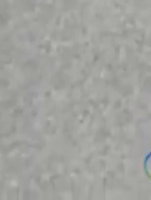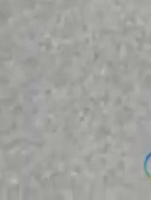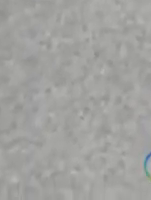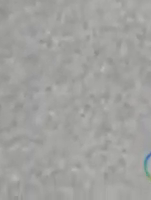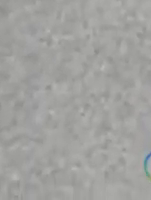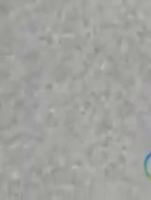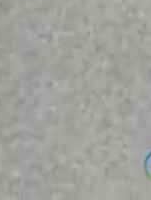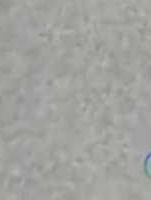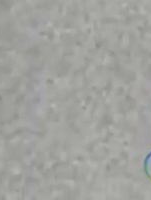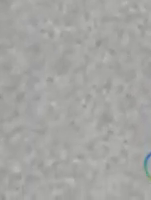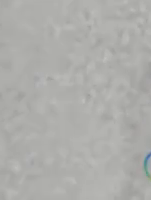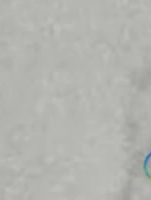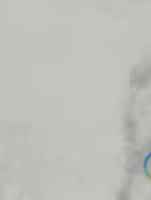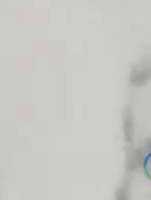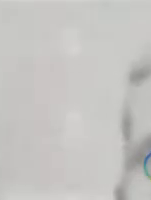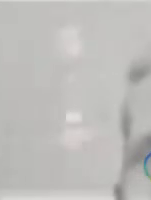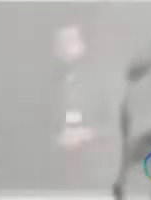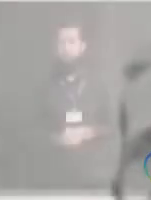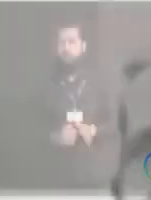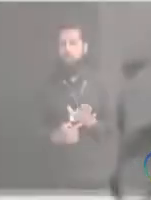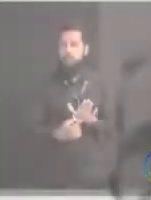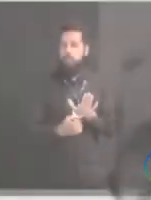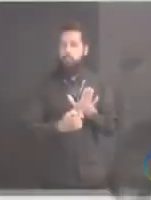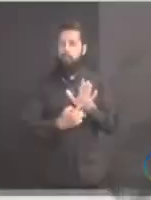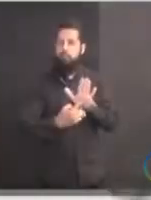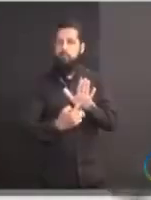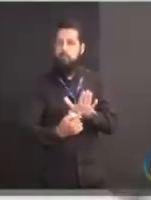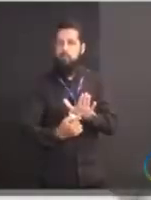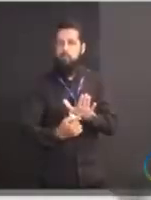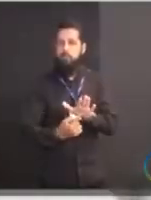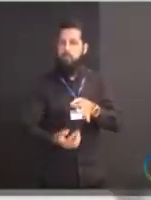figura autêntica do homem novo,